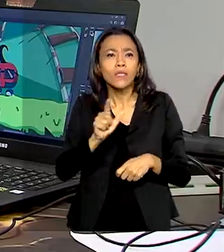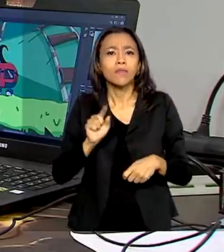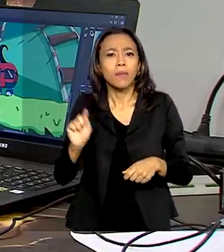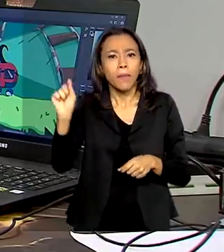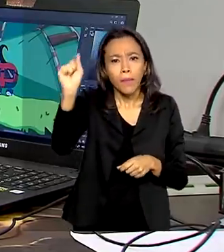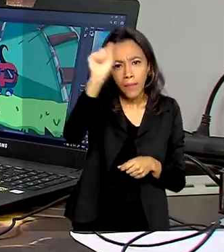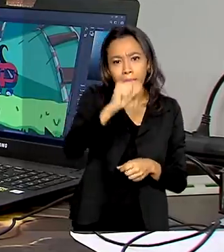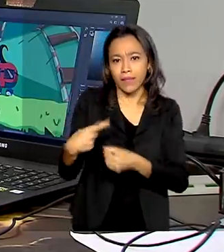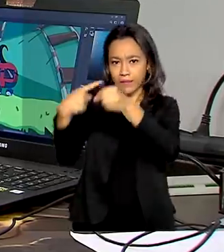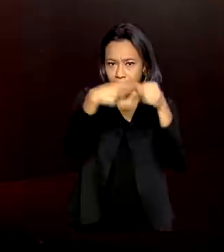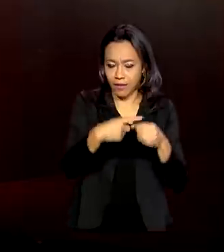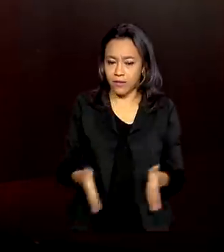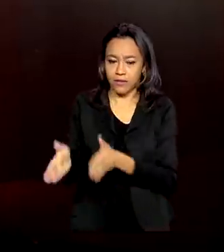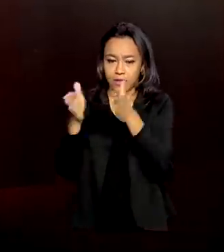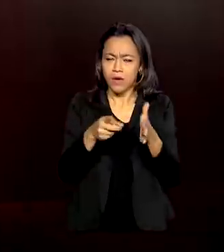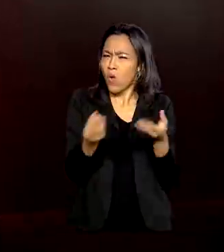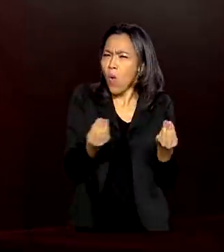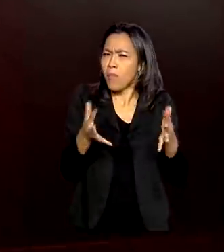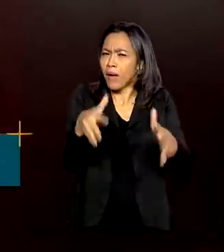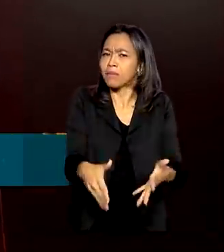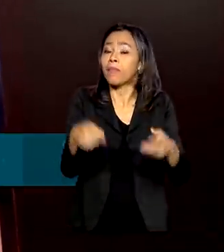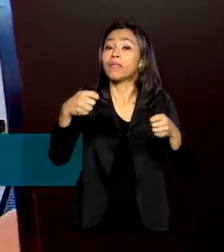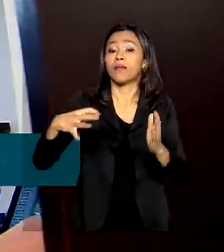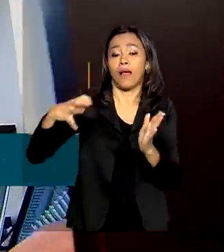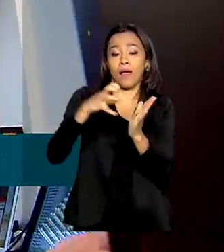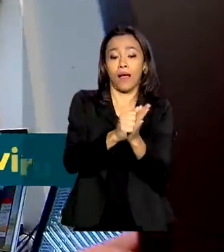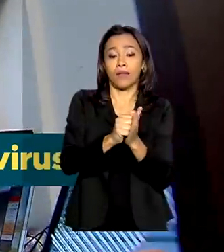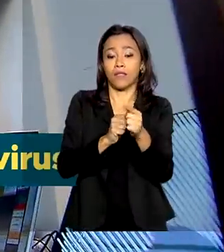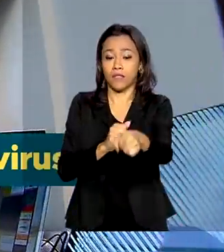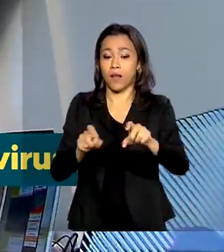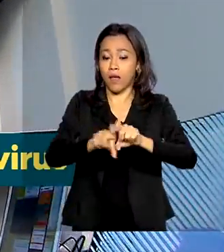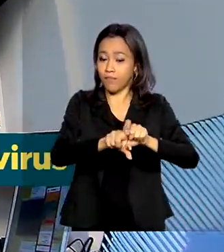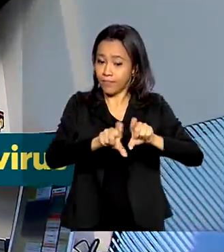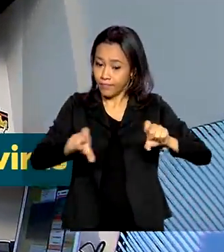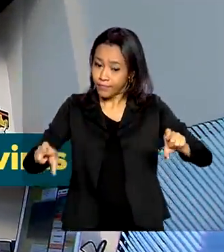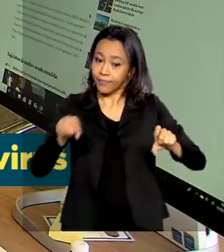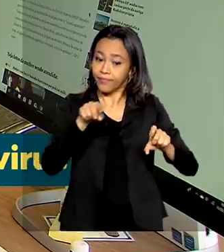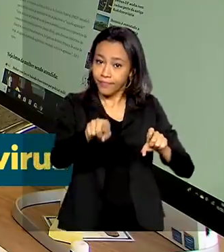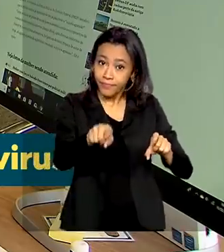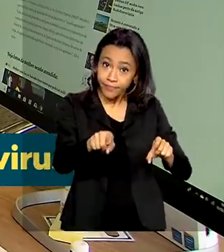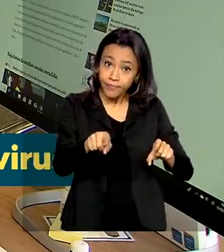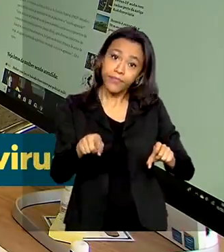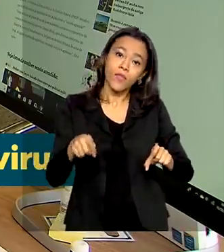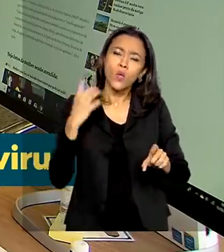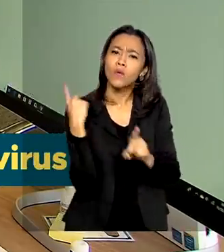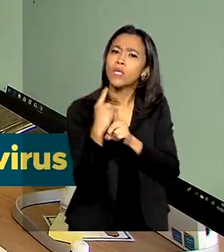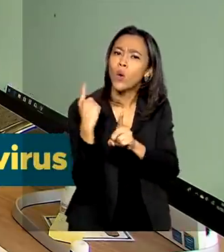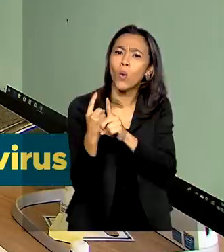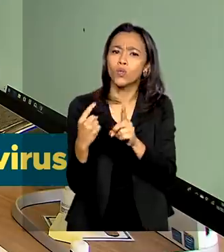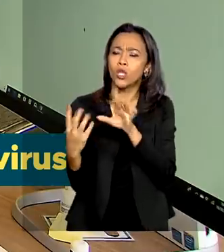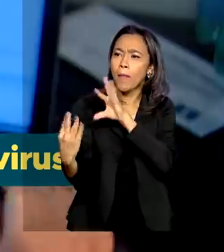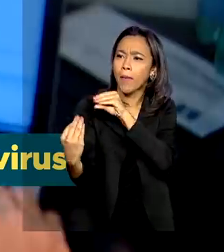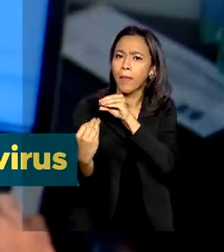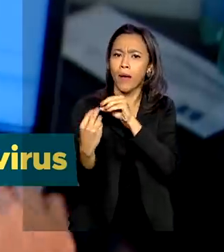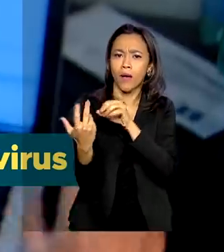participar da iniciativa, basta se cadastrar no site do Inovativa Brasil. Os encontros virtuais